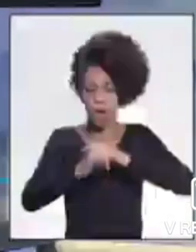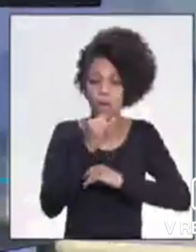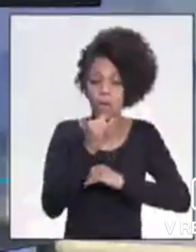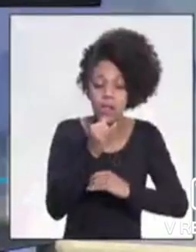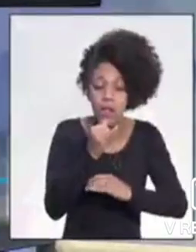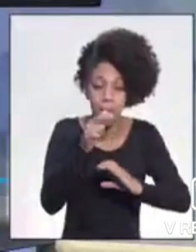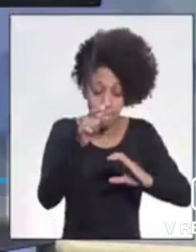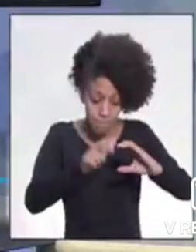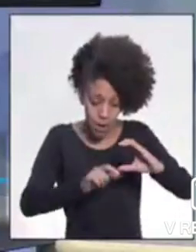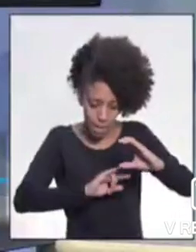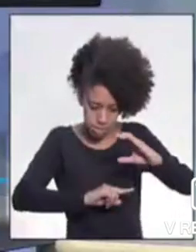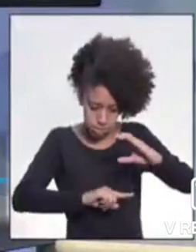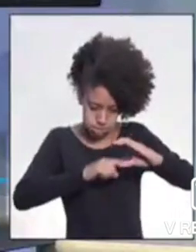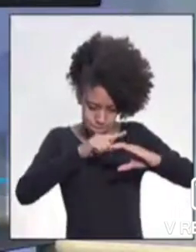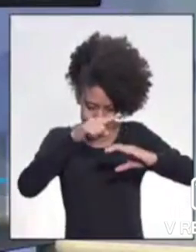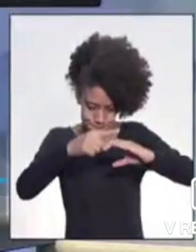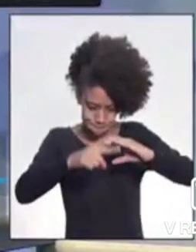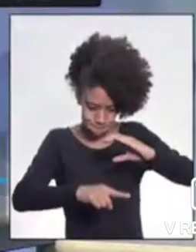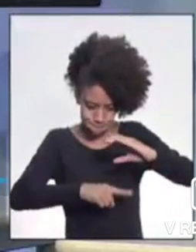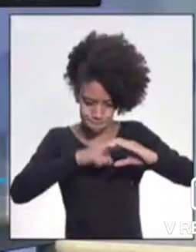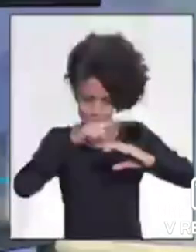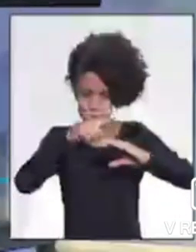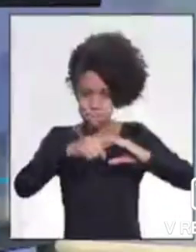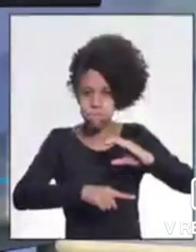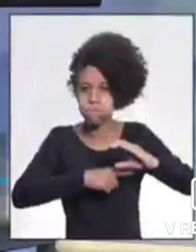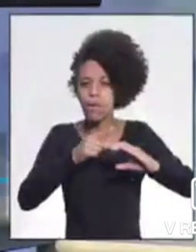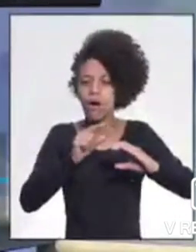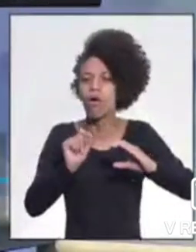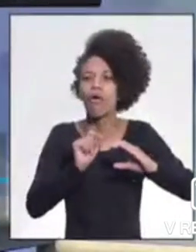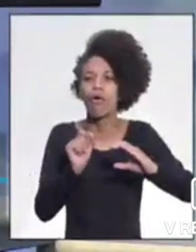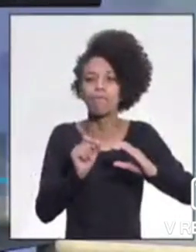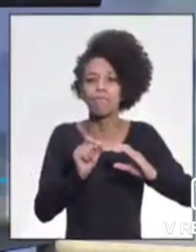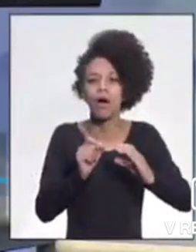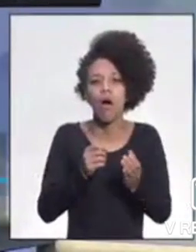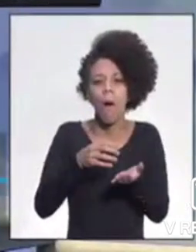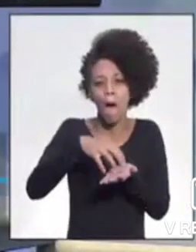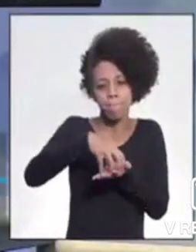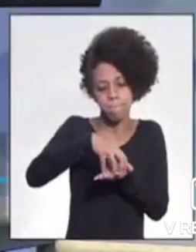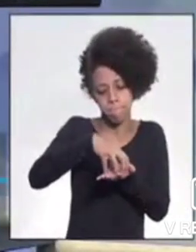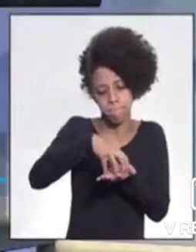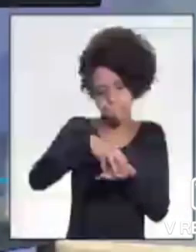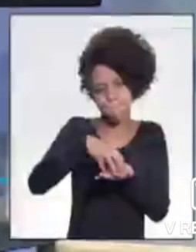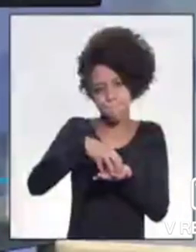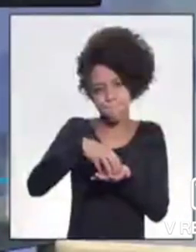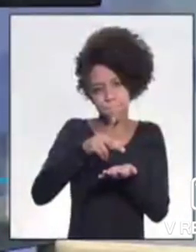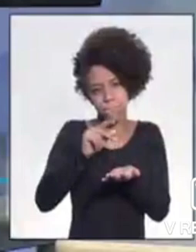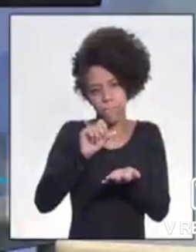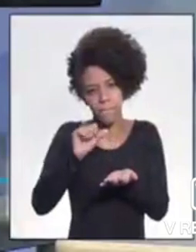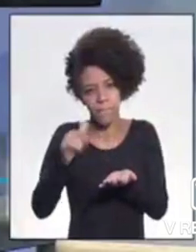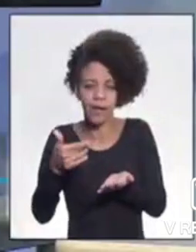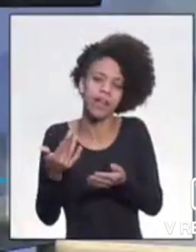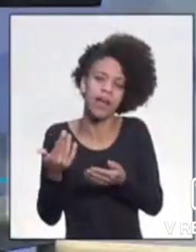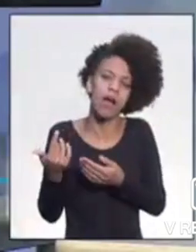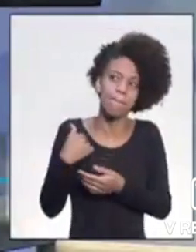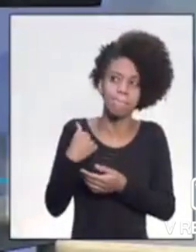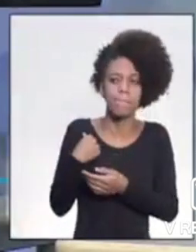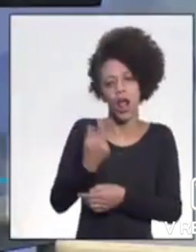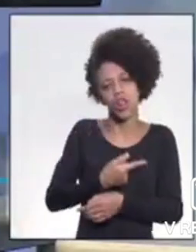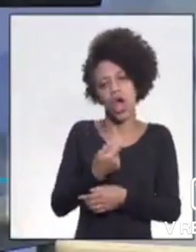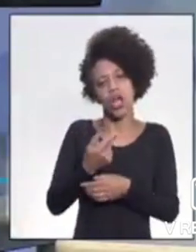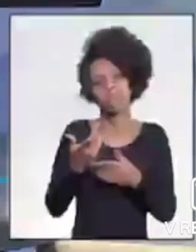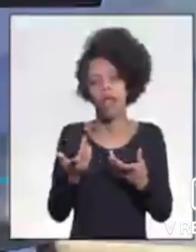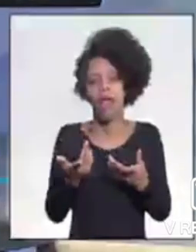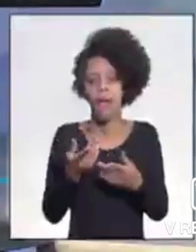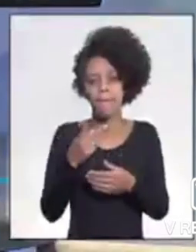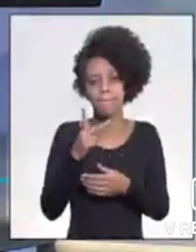dele, ele usava como modelo dele como fosse o pudim de passa. Para nós seria como fosse o panetone. Tem a massa, né? A